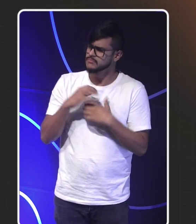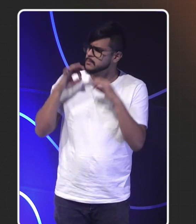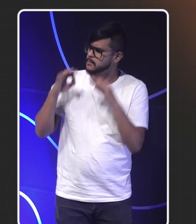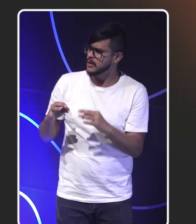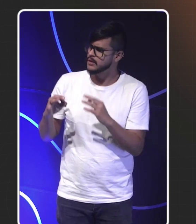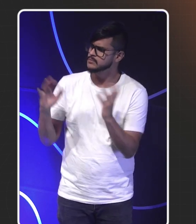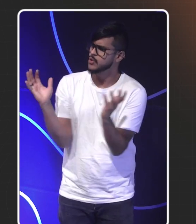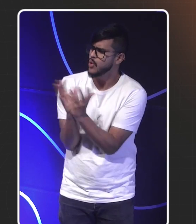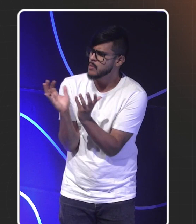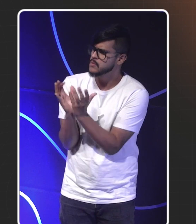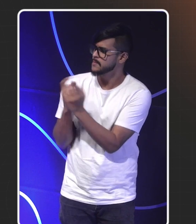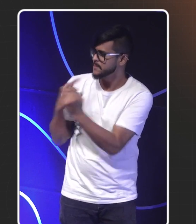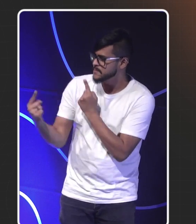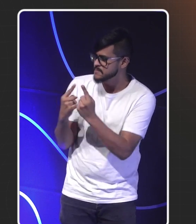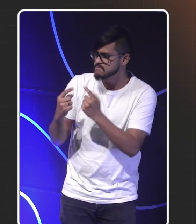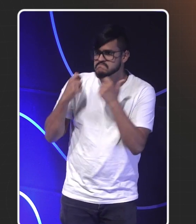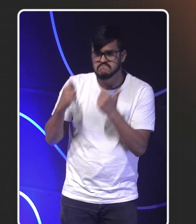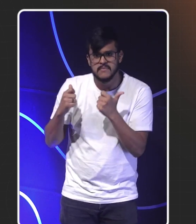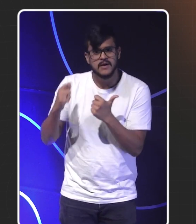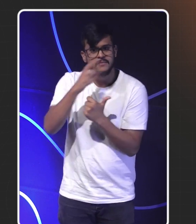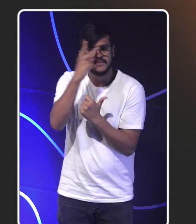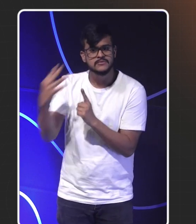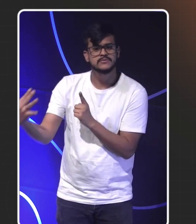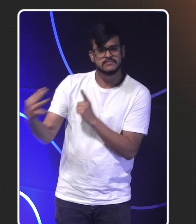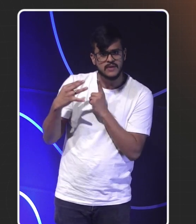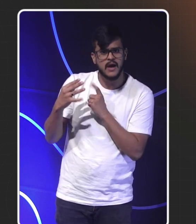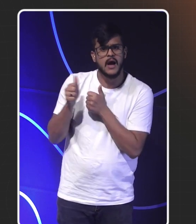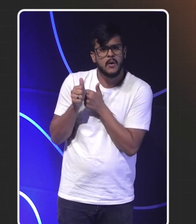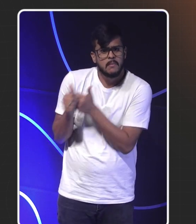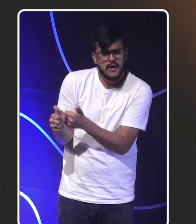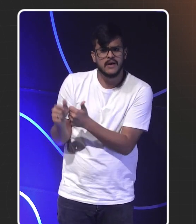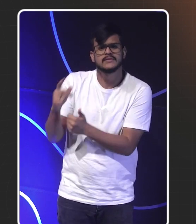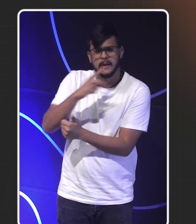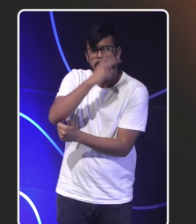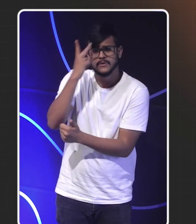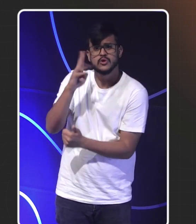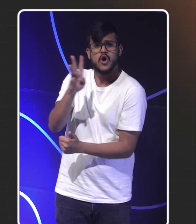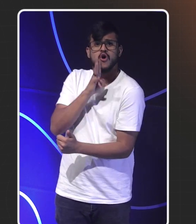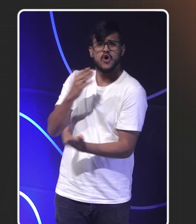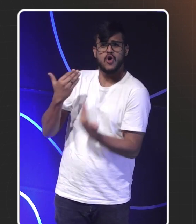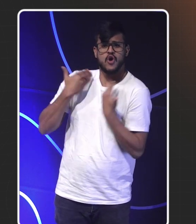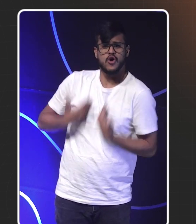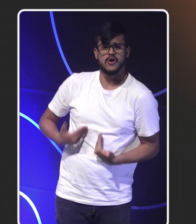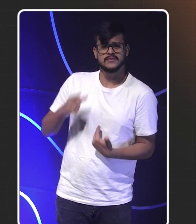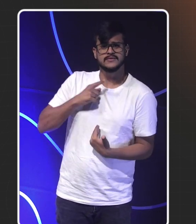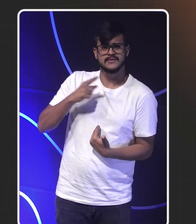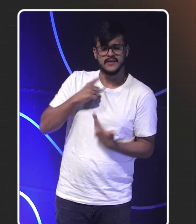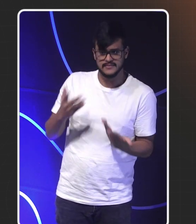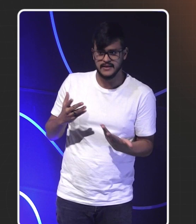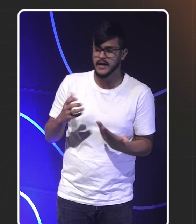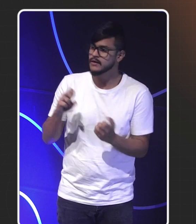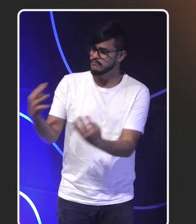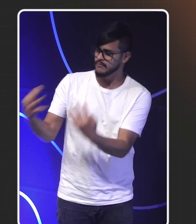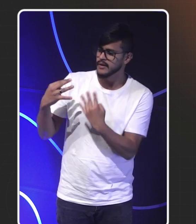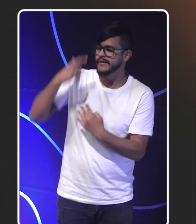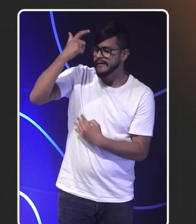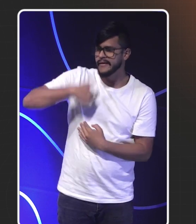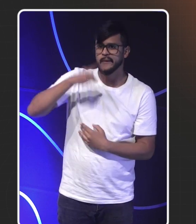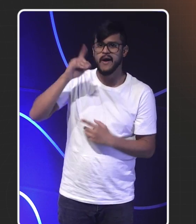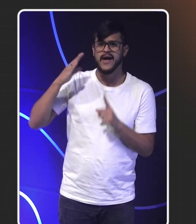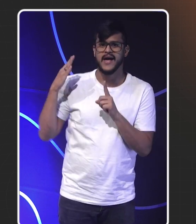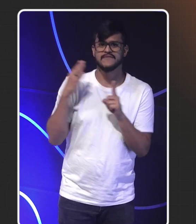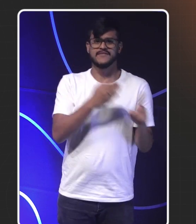com a comunidade e que as pessoas me conheciam e me viam como referência em